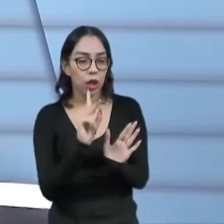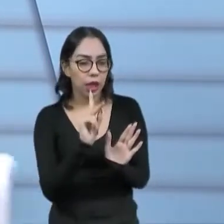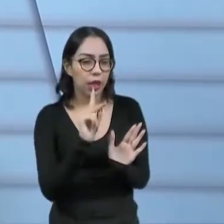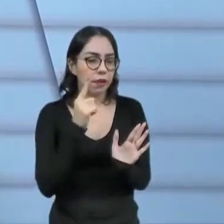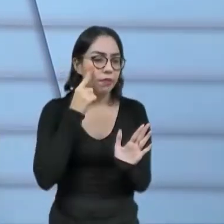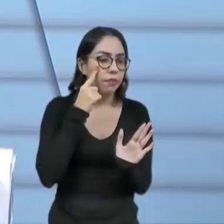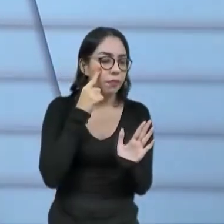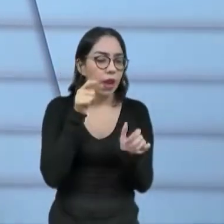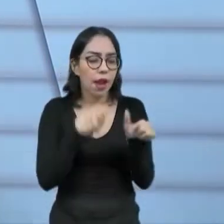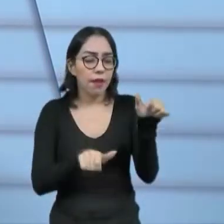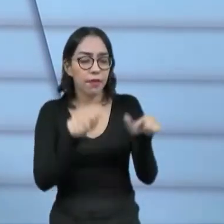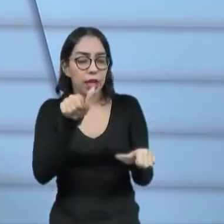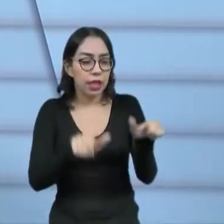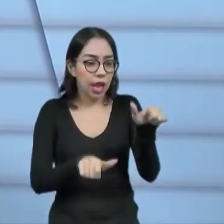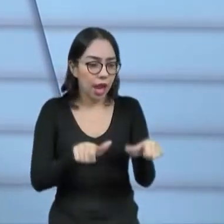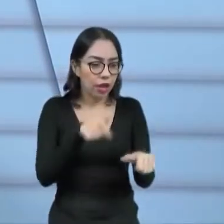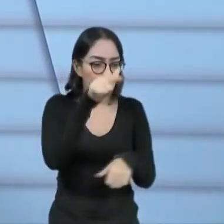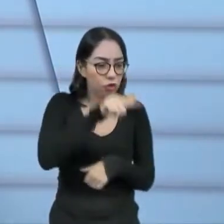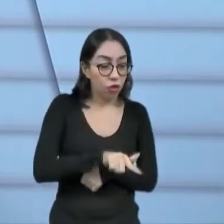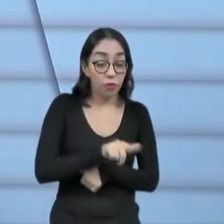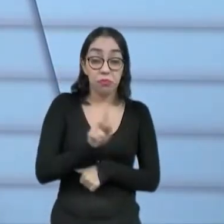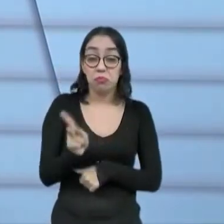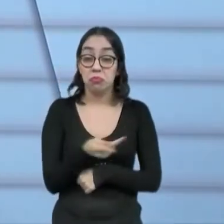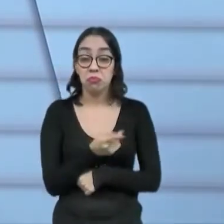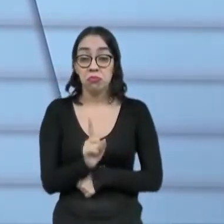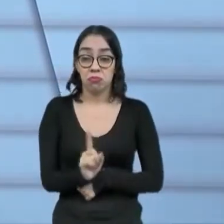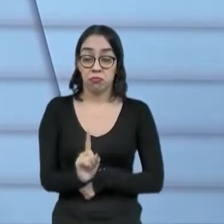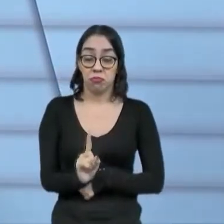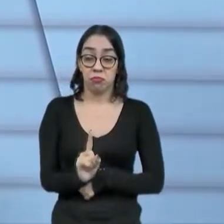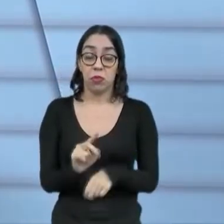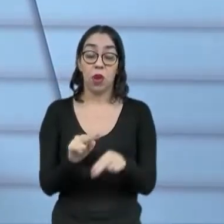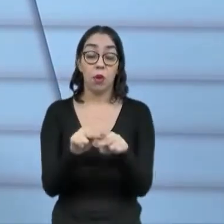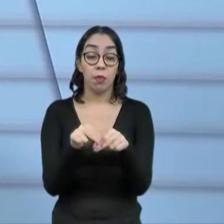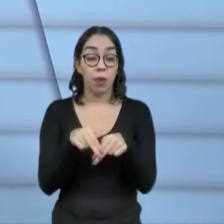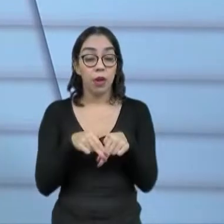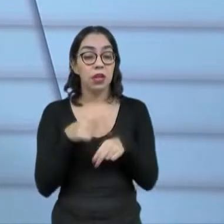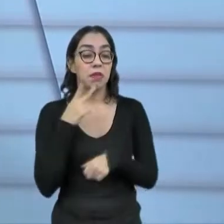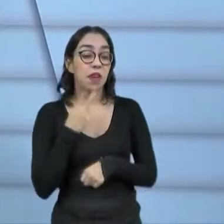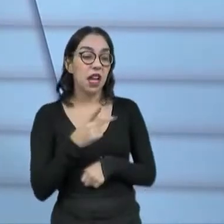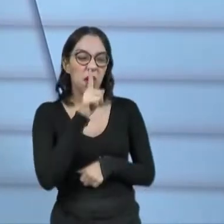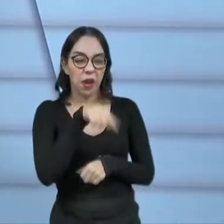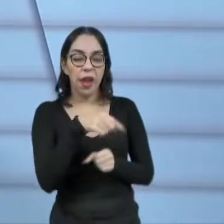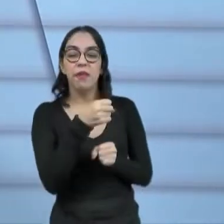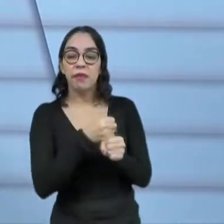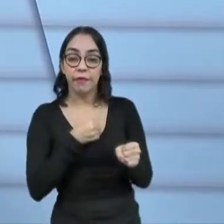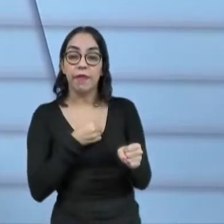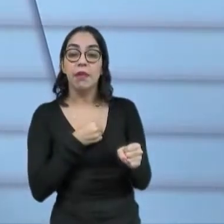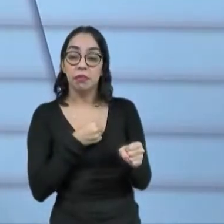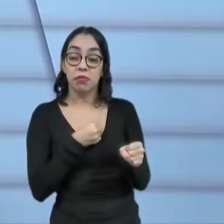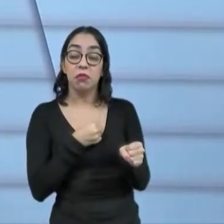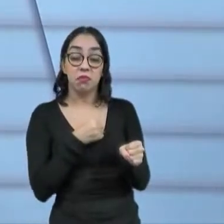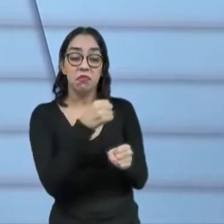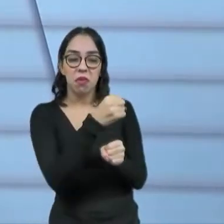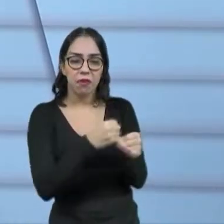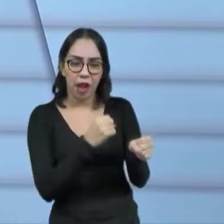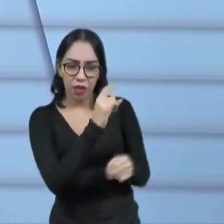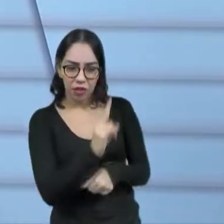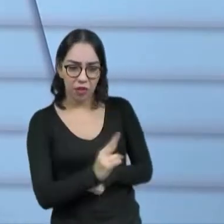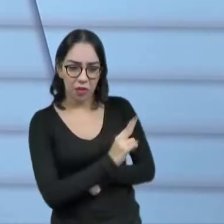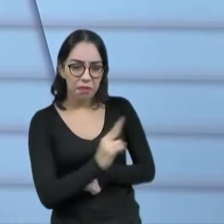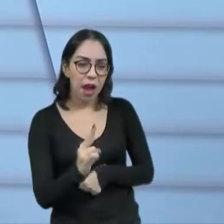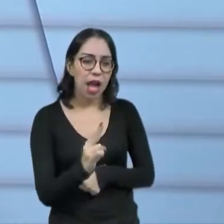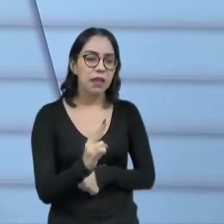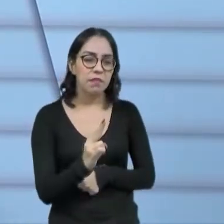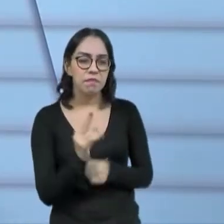foi, não aconteceu de novo e a igreja terminou enveredando pelo caminho do falso milagreiro. E me parece que o Padre